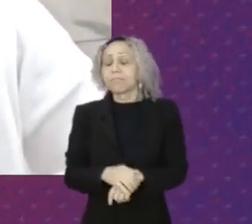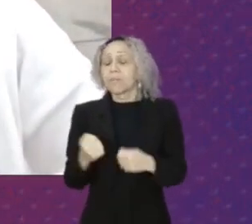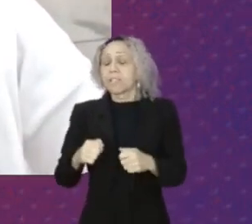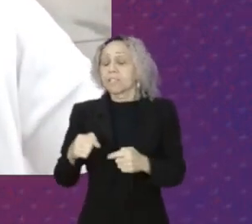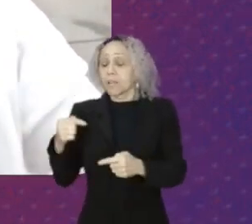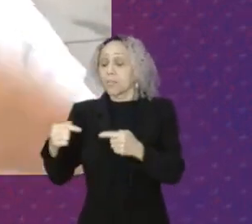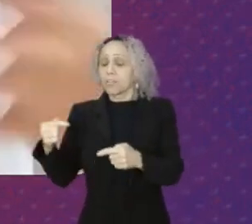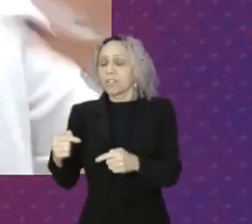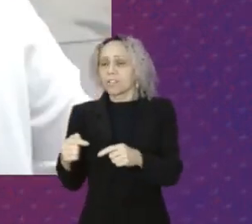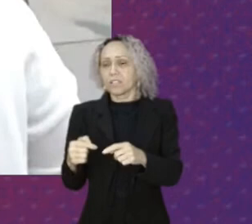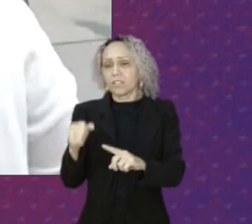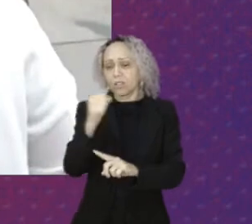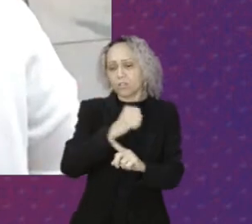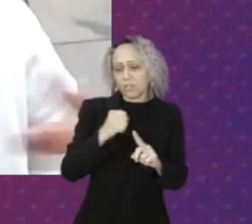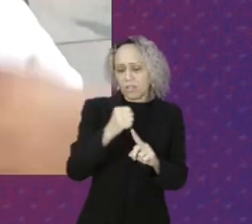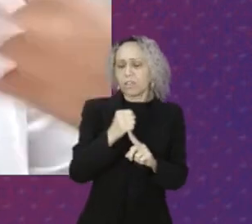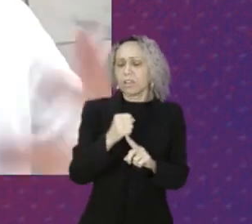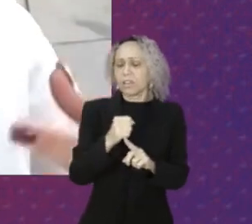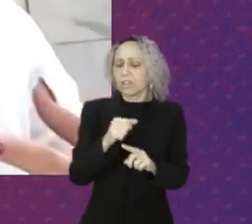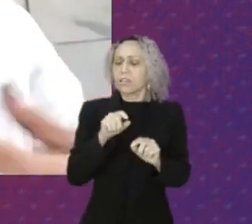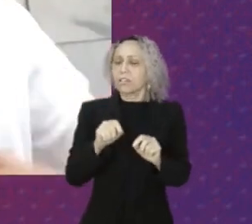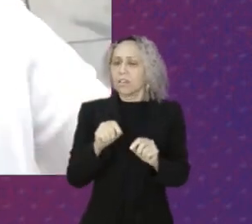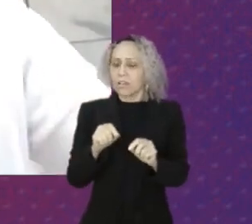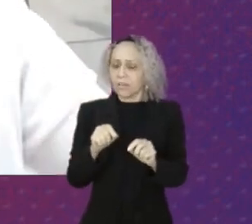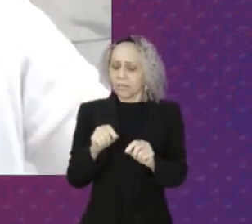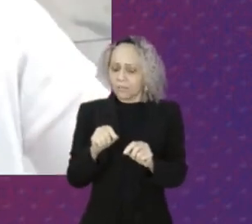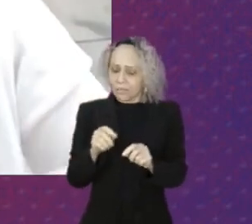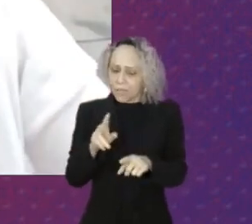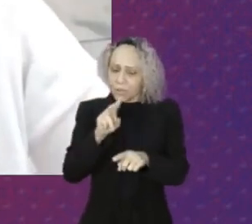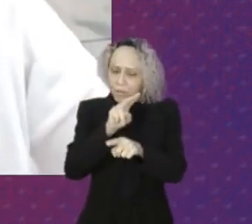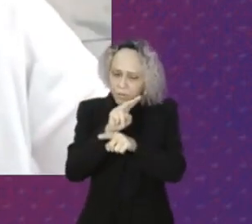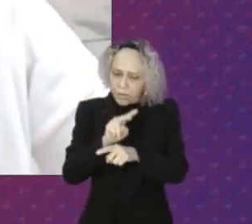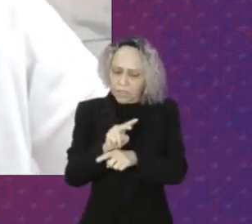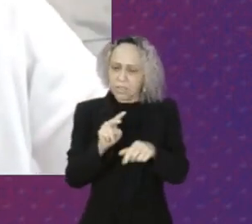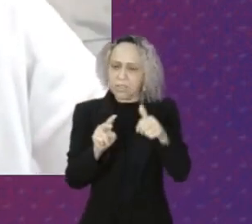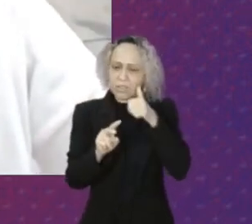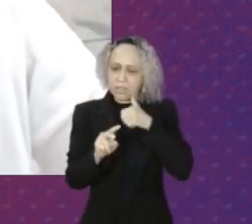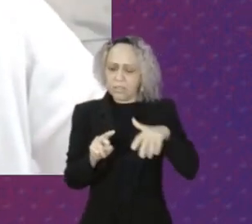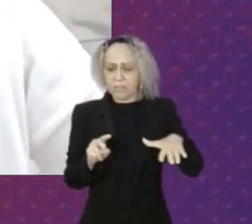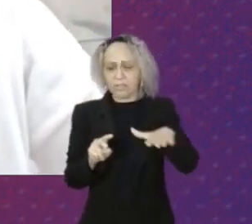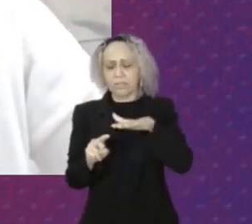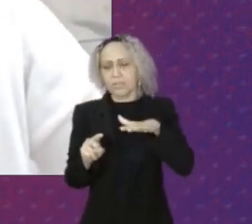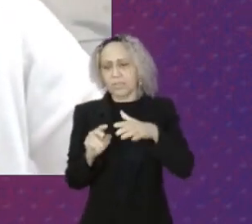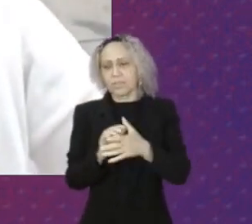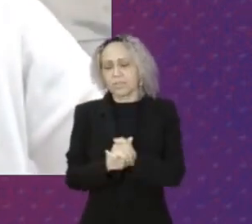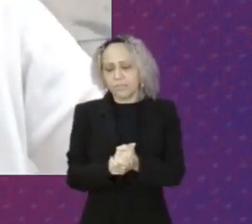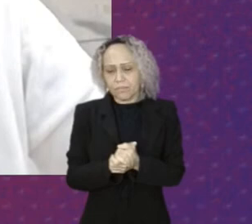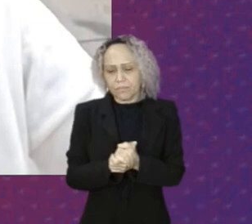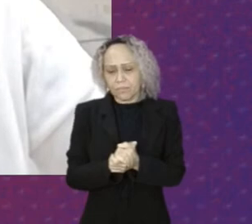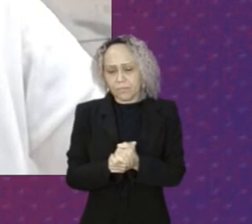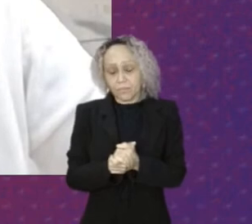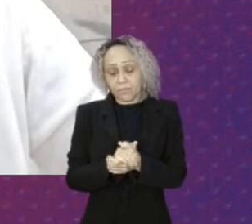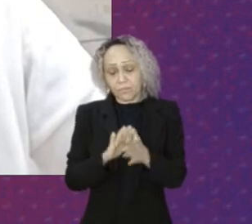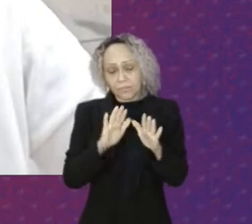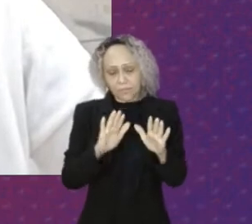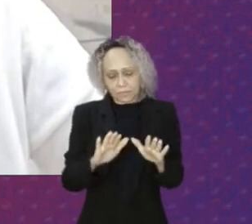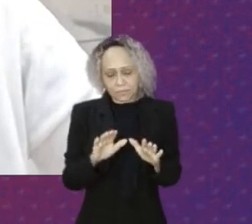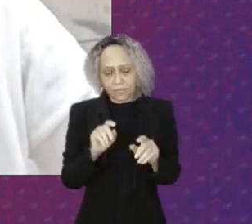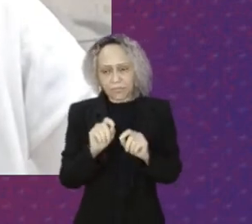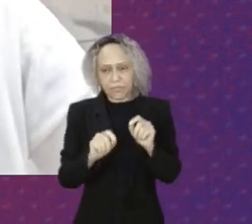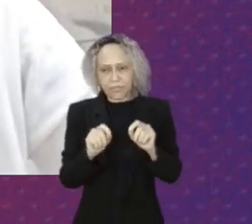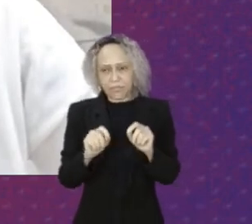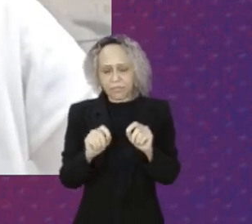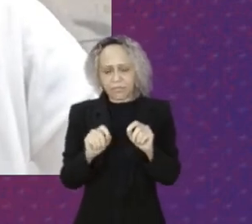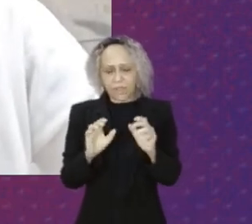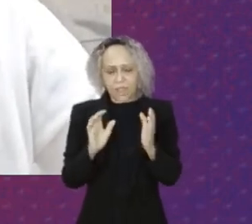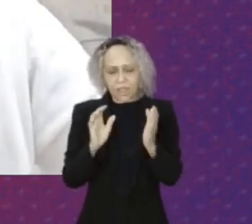sociais e protetivas para a atuação dessas mulheres nesses inúmeros espaços. Então, eu acho que esse é o